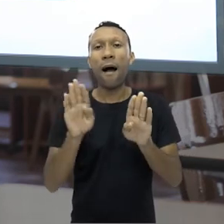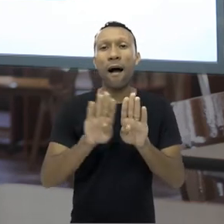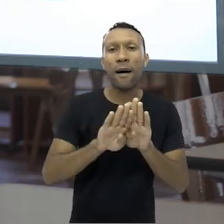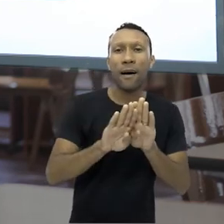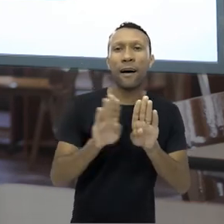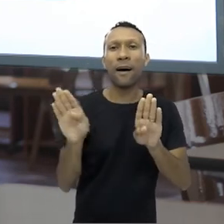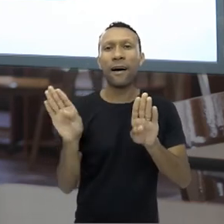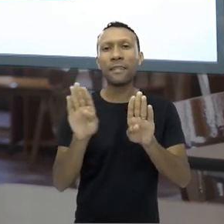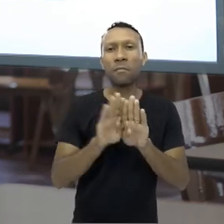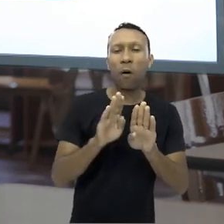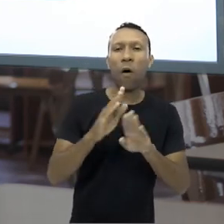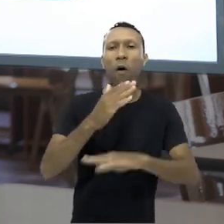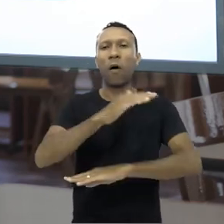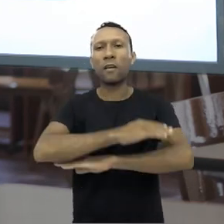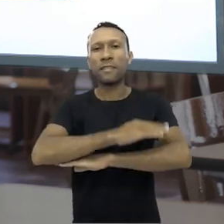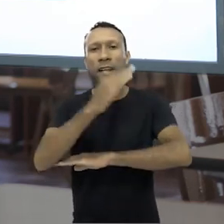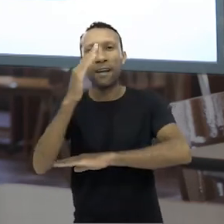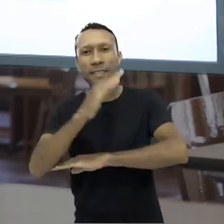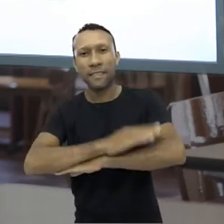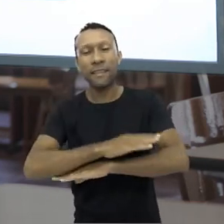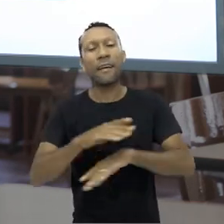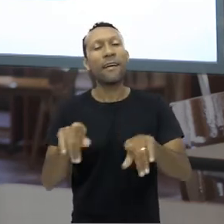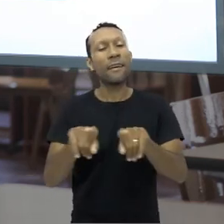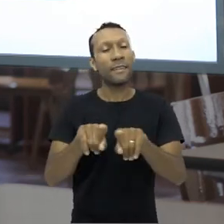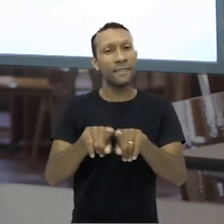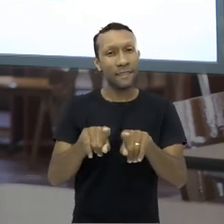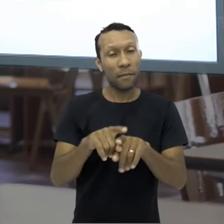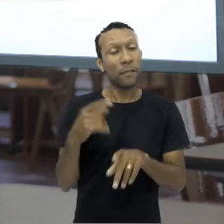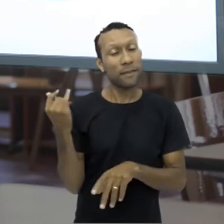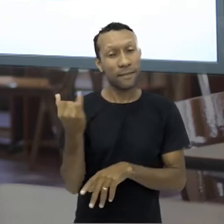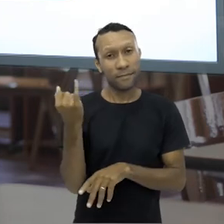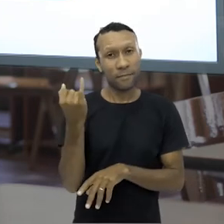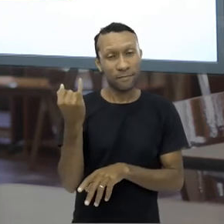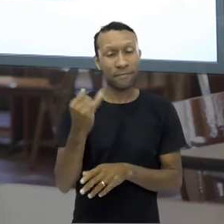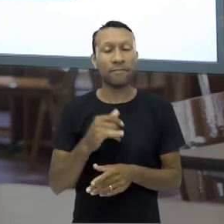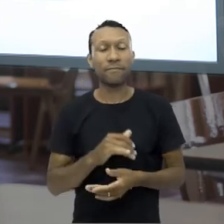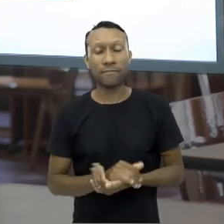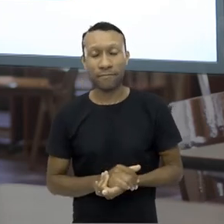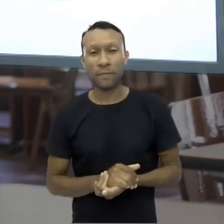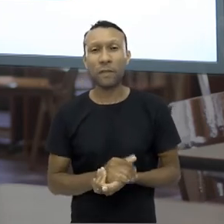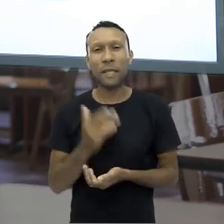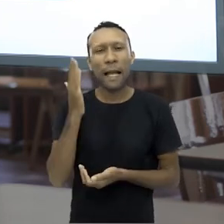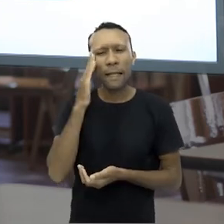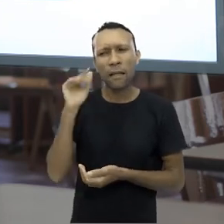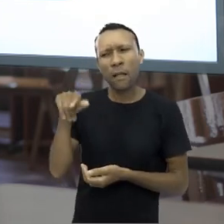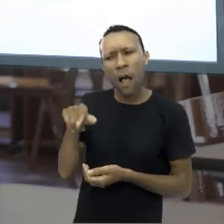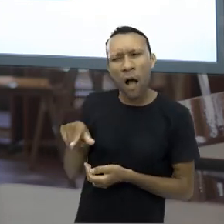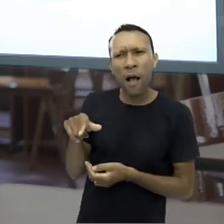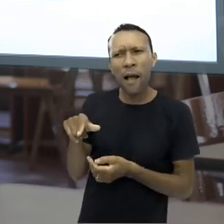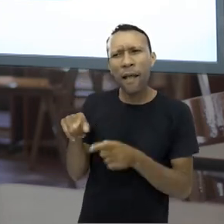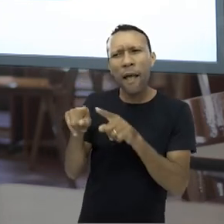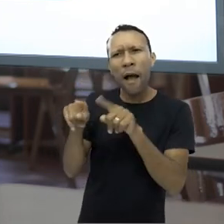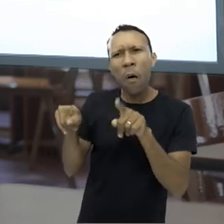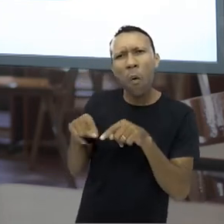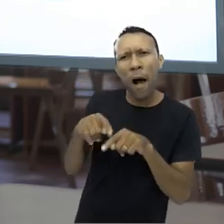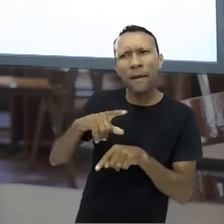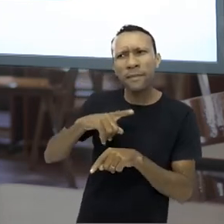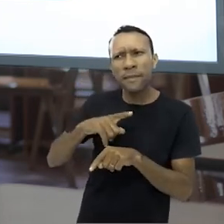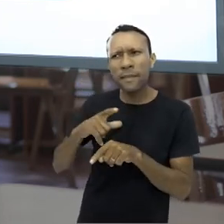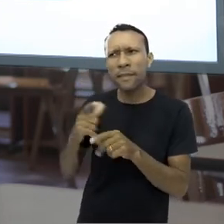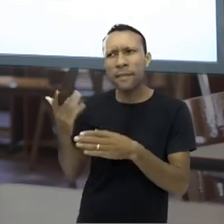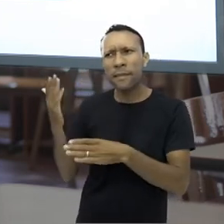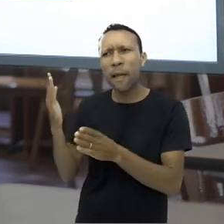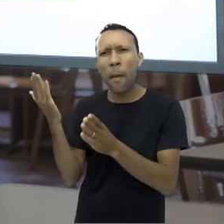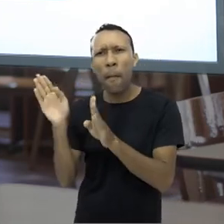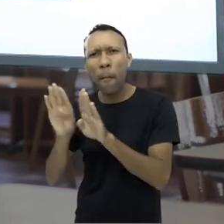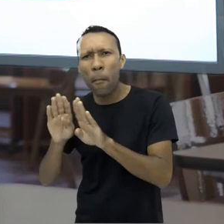o espacinho da porta, o espacinho da janela, tá bom? Também que é importante pra gente saber se aquele quarto, aquela sala tem janela, onde é que fica